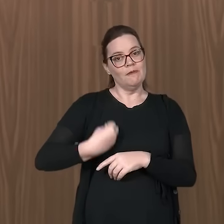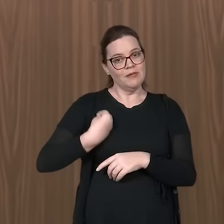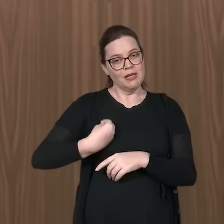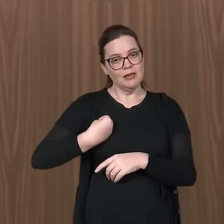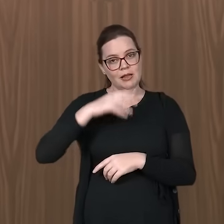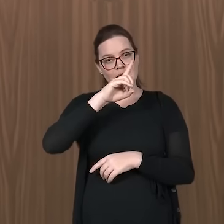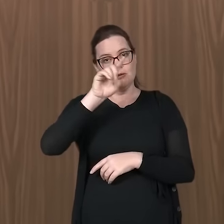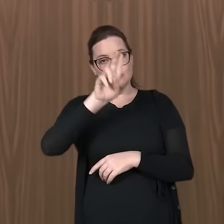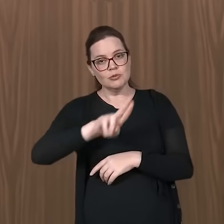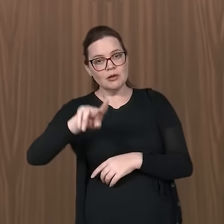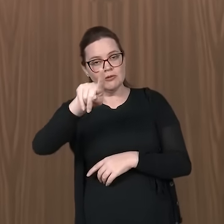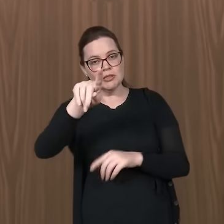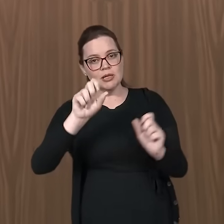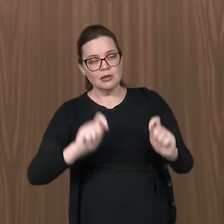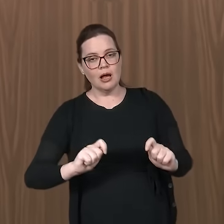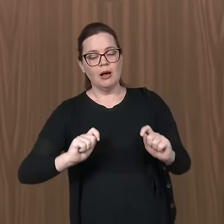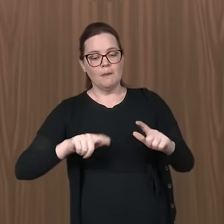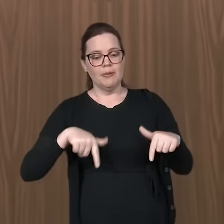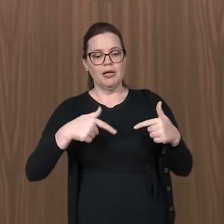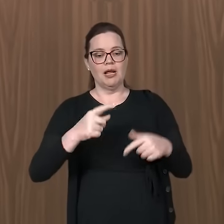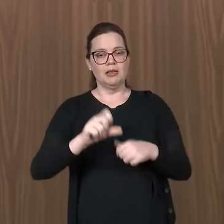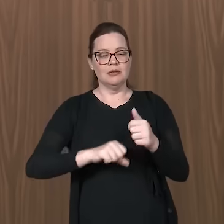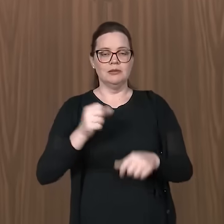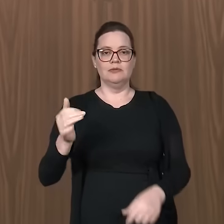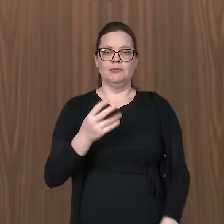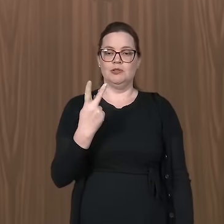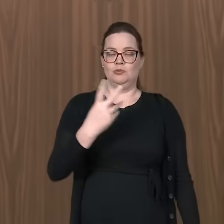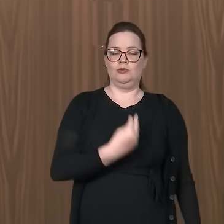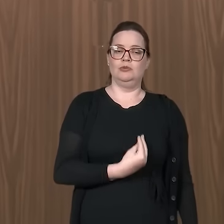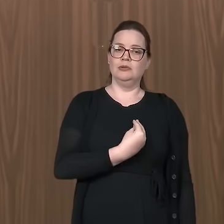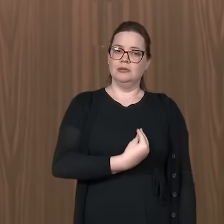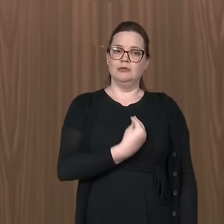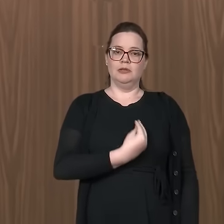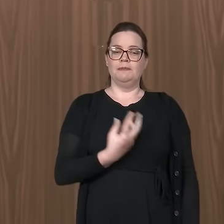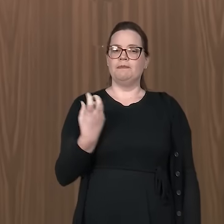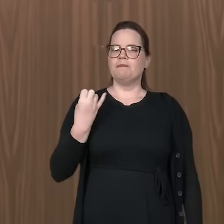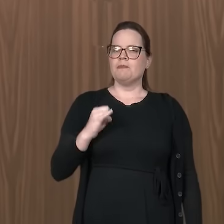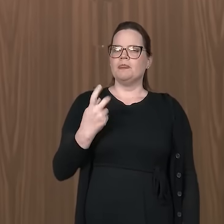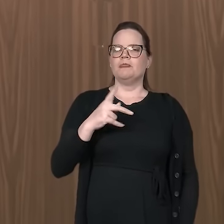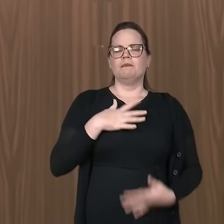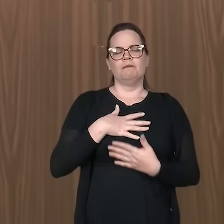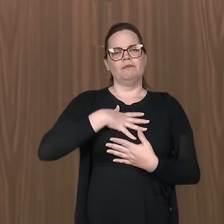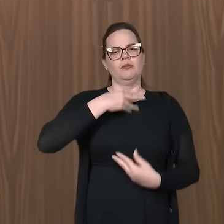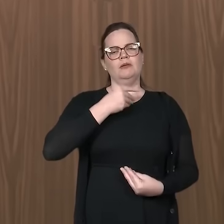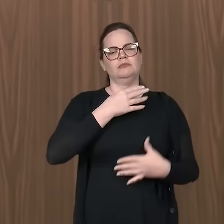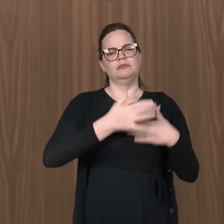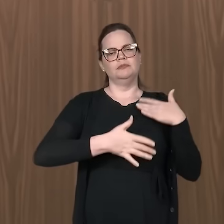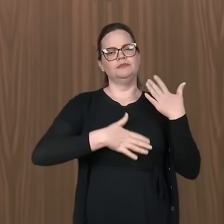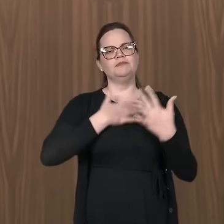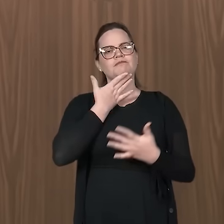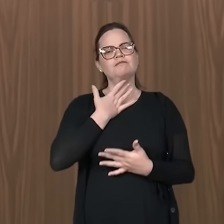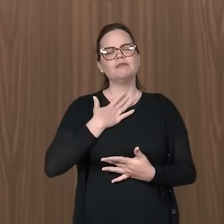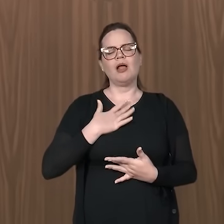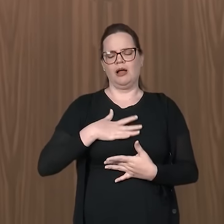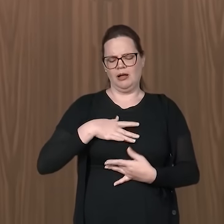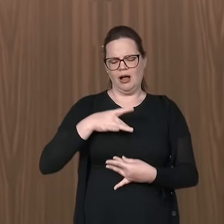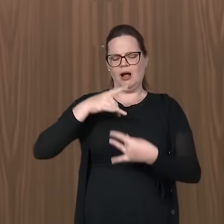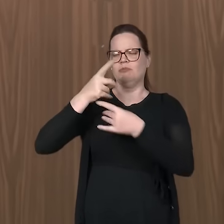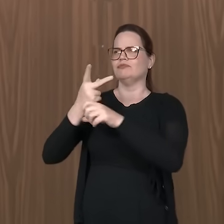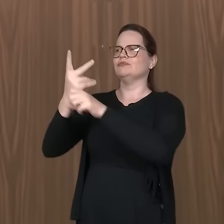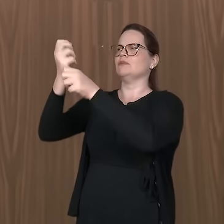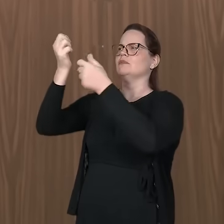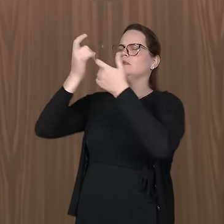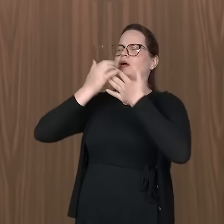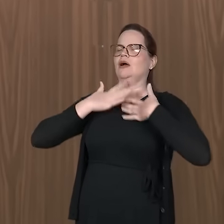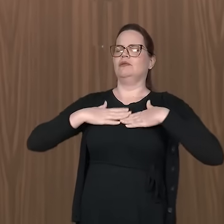se o Senhor operar no seu coração uma grande transformação, se Ele saciar realmente a sede da sua alma, se você deixar